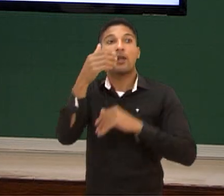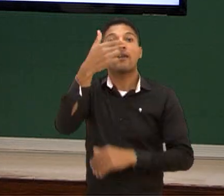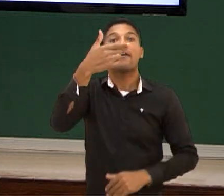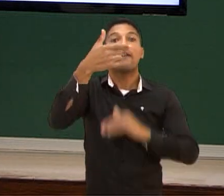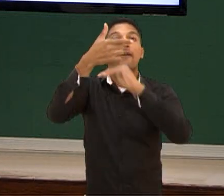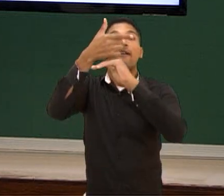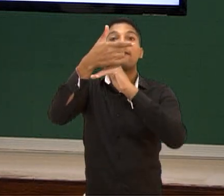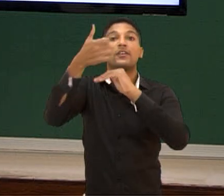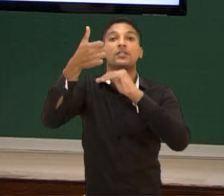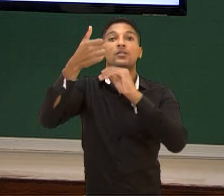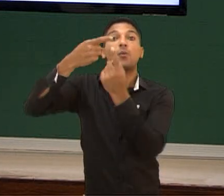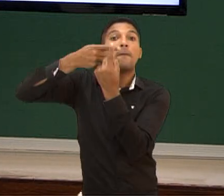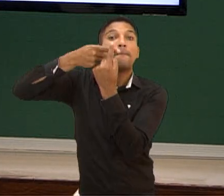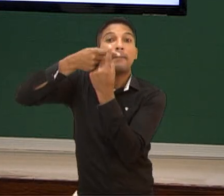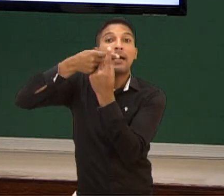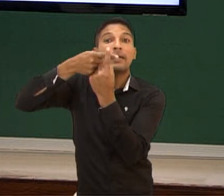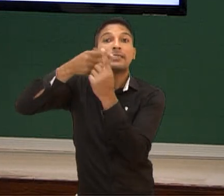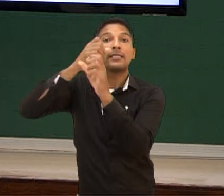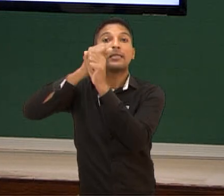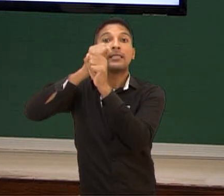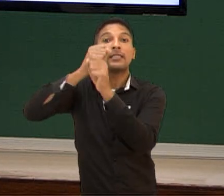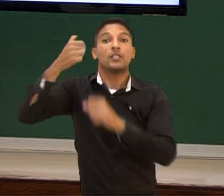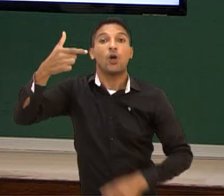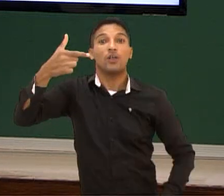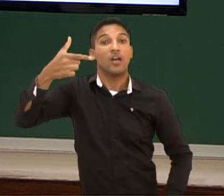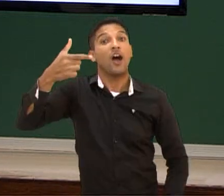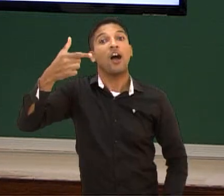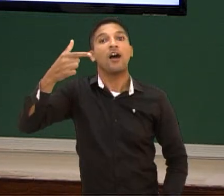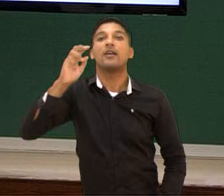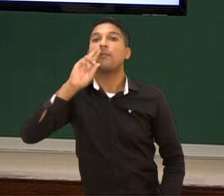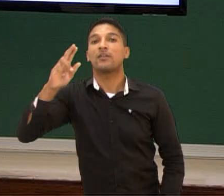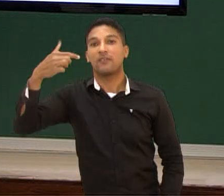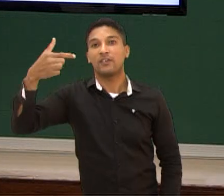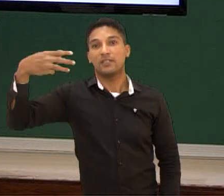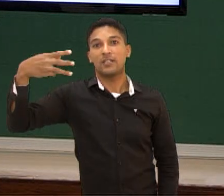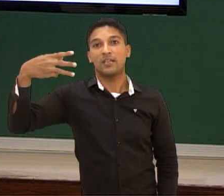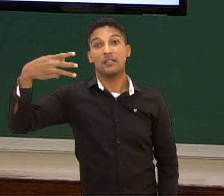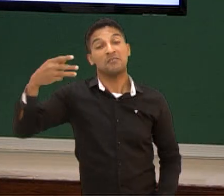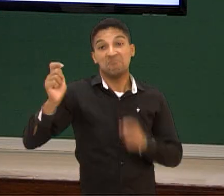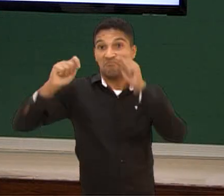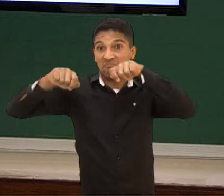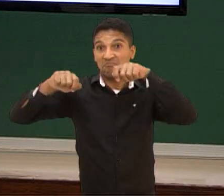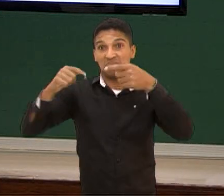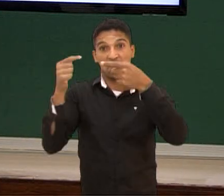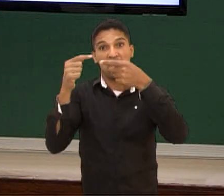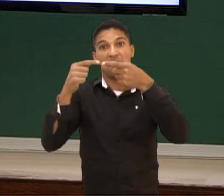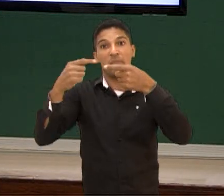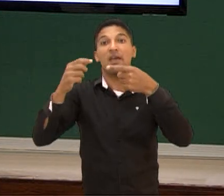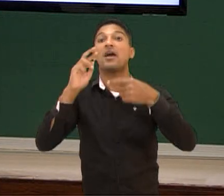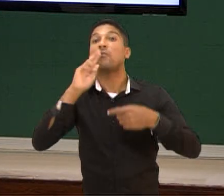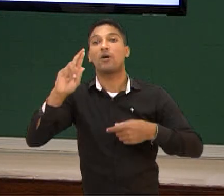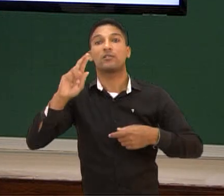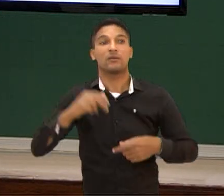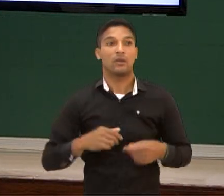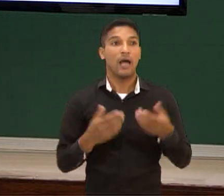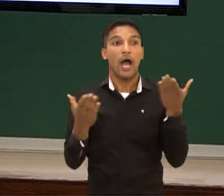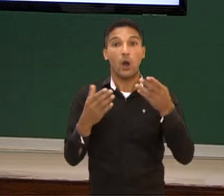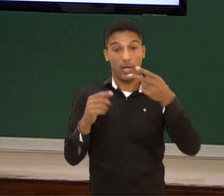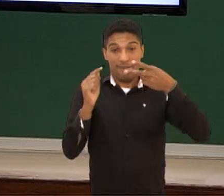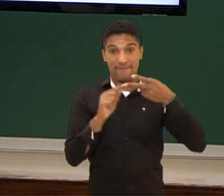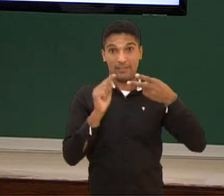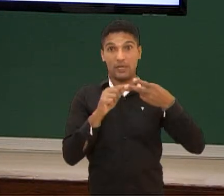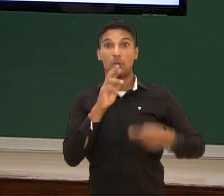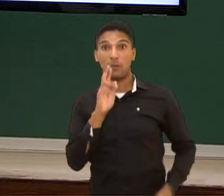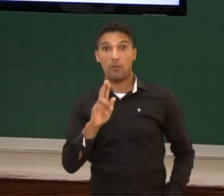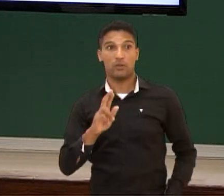o quê? 23. Essa foi a primeira possibilidade de resposta. Qual que é a segunda? É uma outra